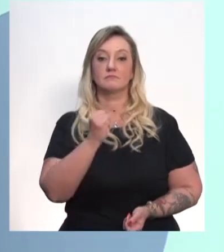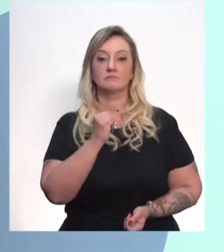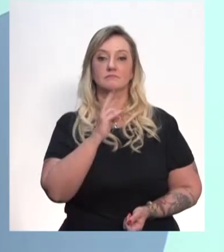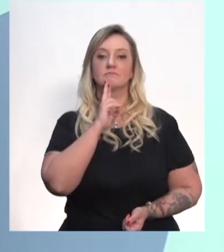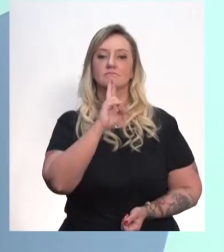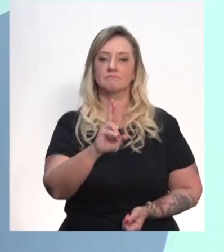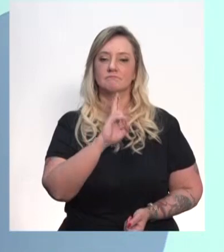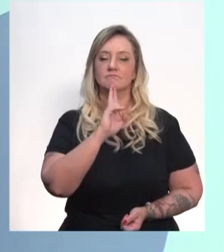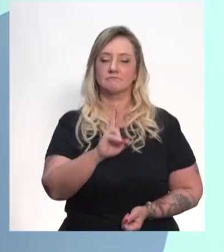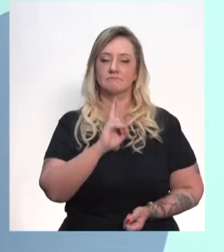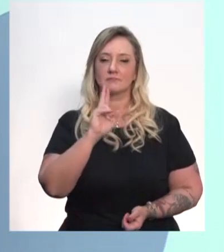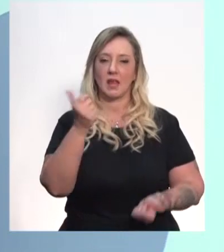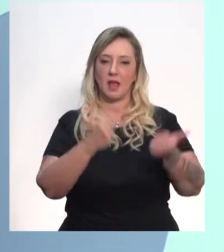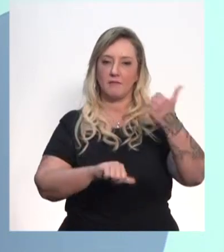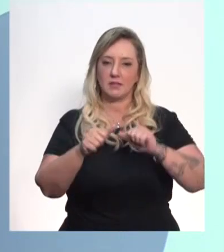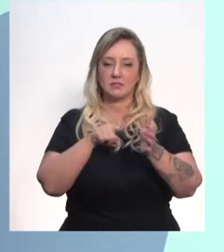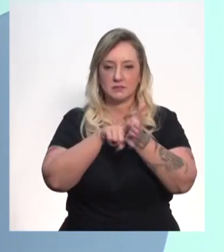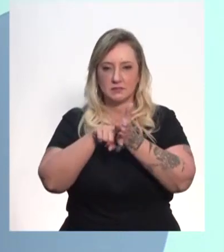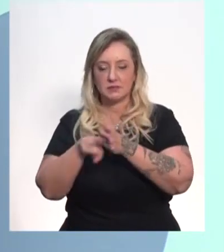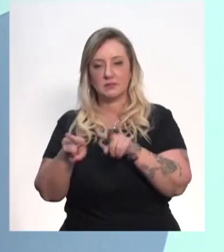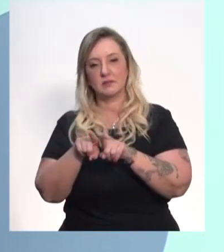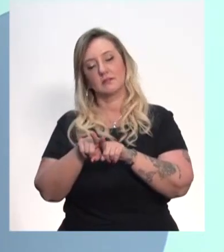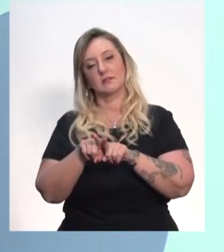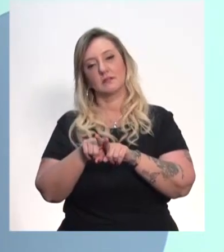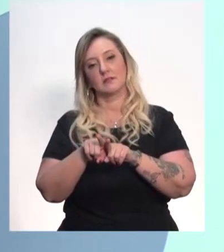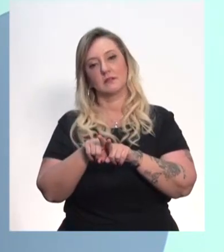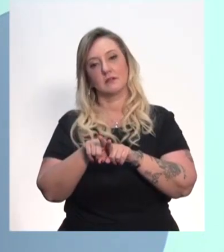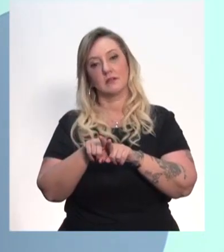esse questionário. Próxima tela, por favor.